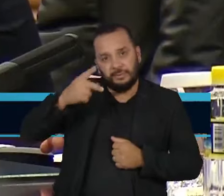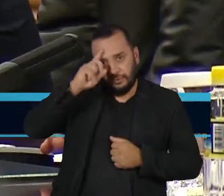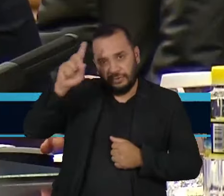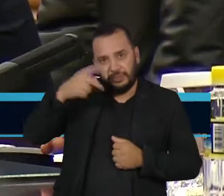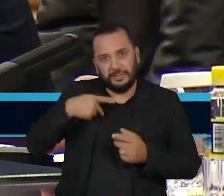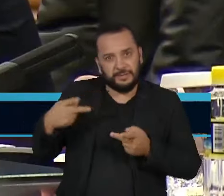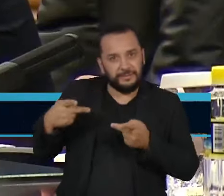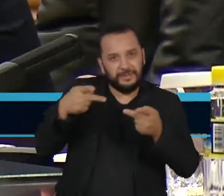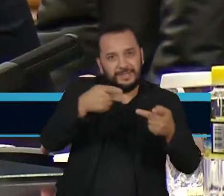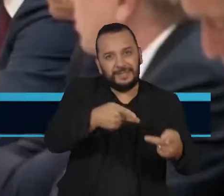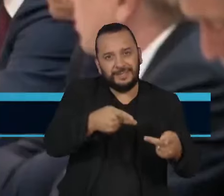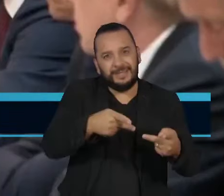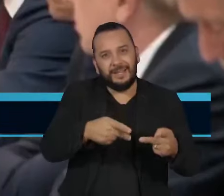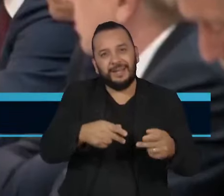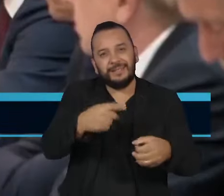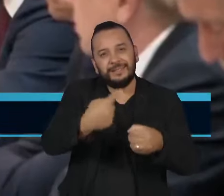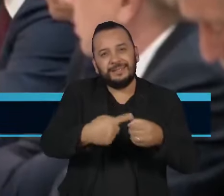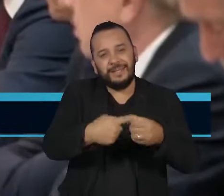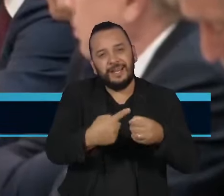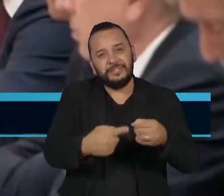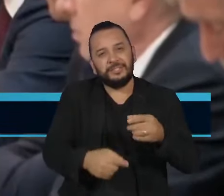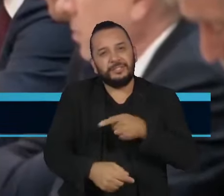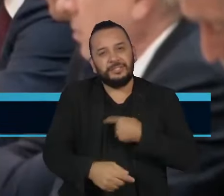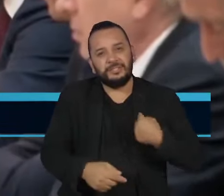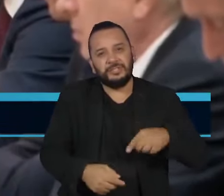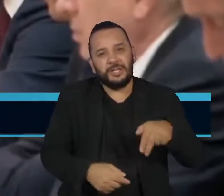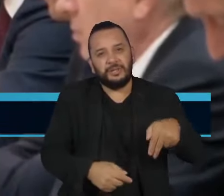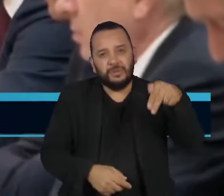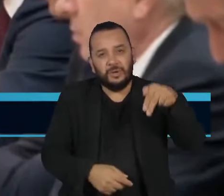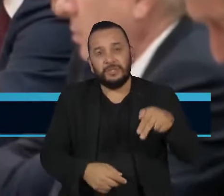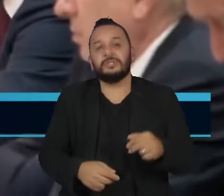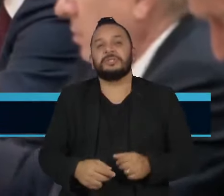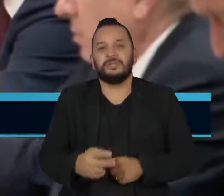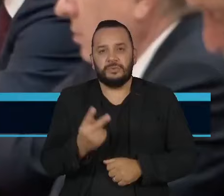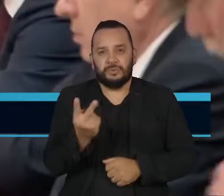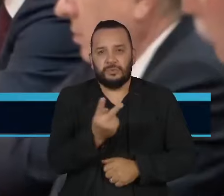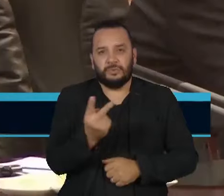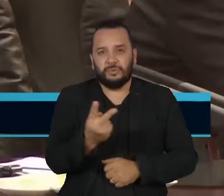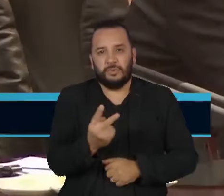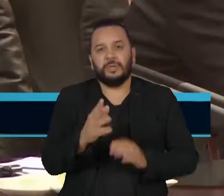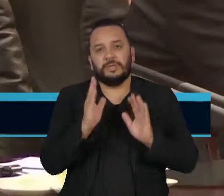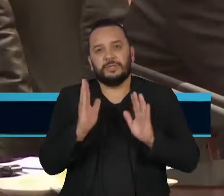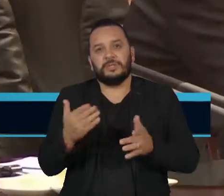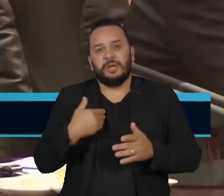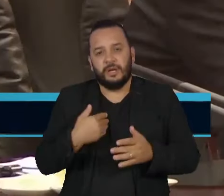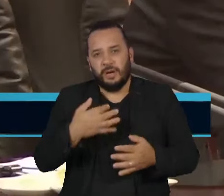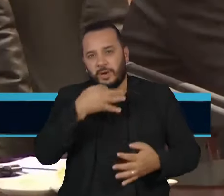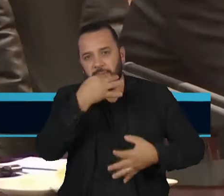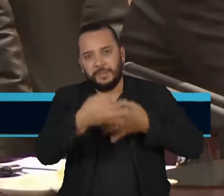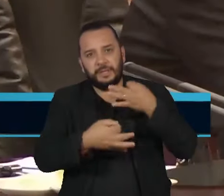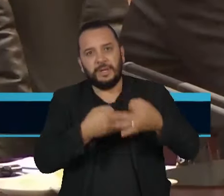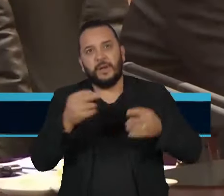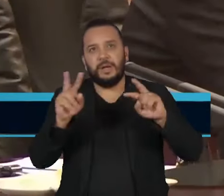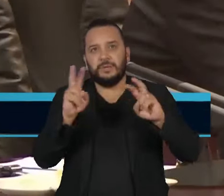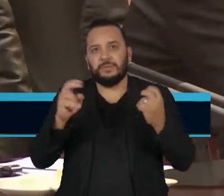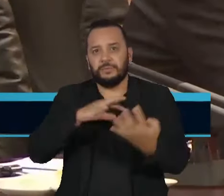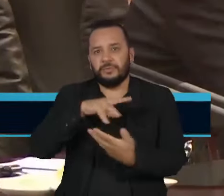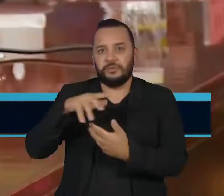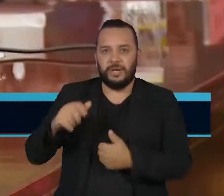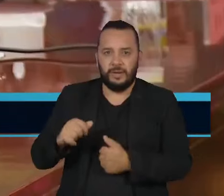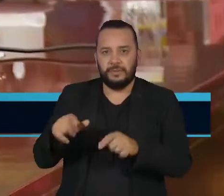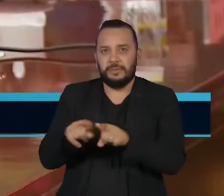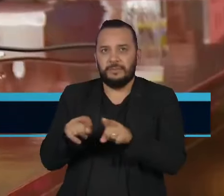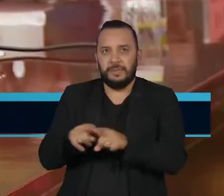cidade ao norte da China e que os dois presidentes terão uma troca de pontos de vista sobre assuntos globais e